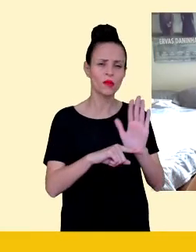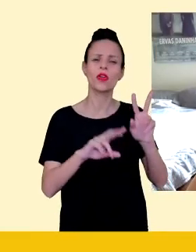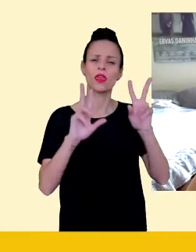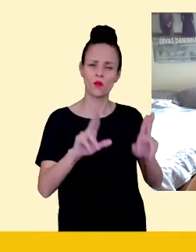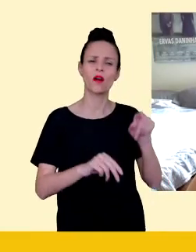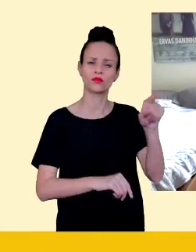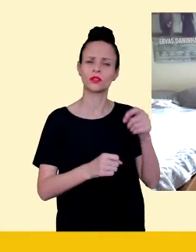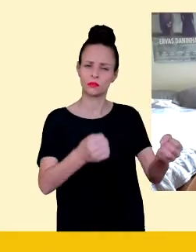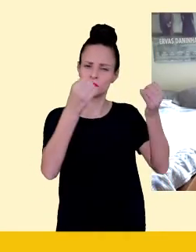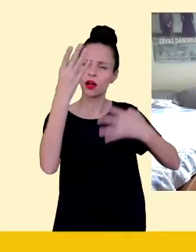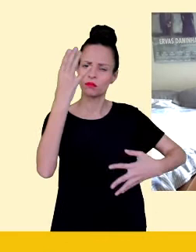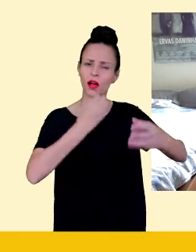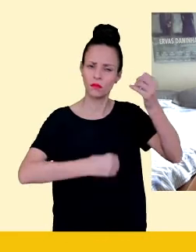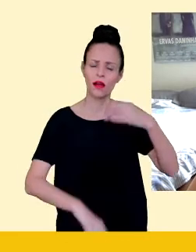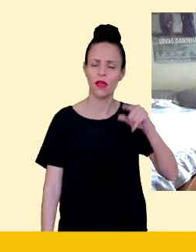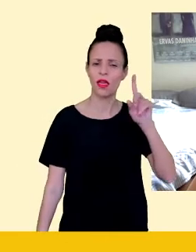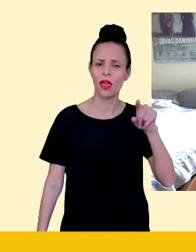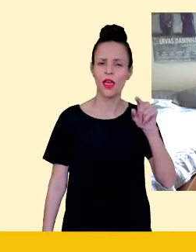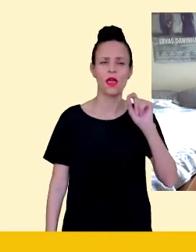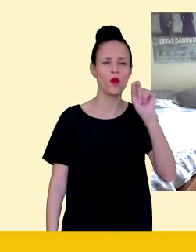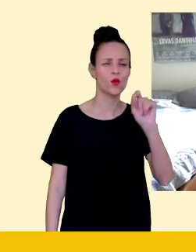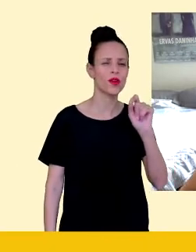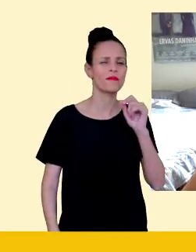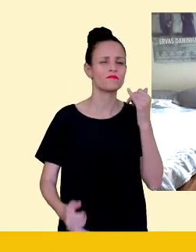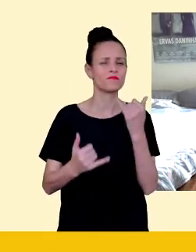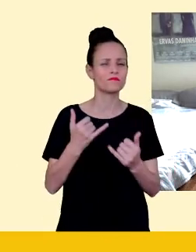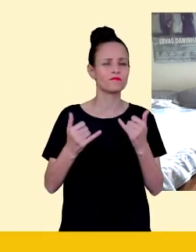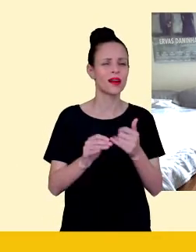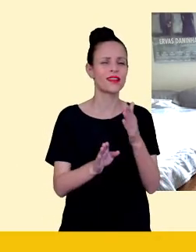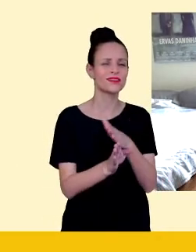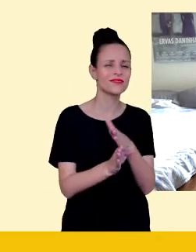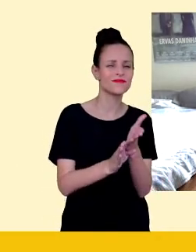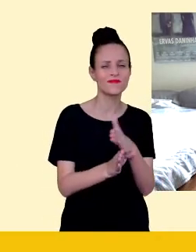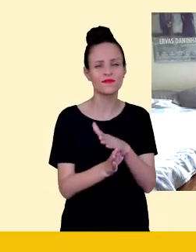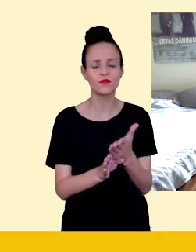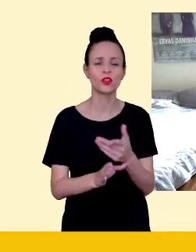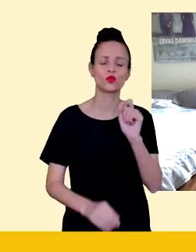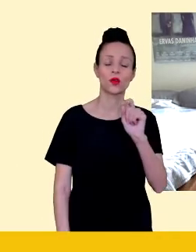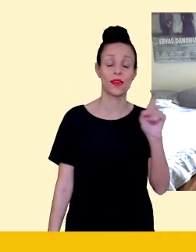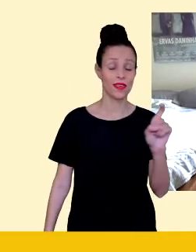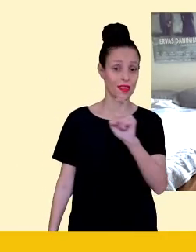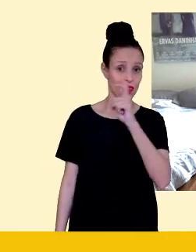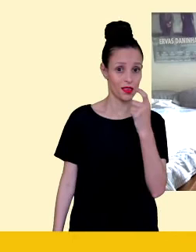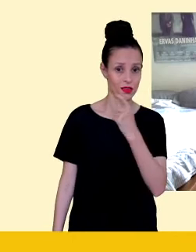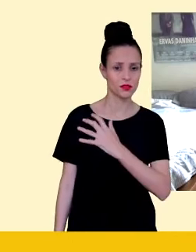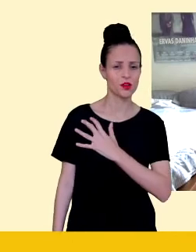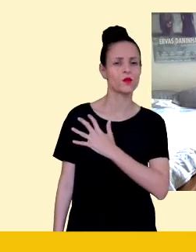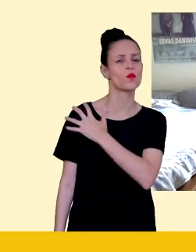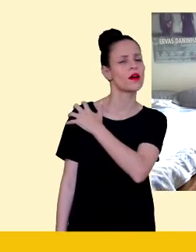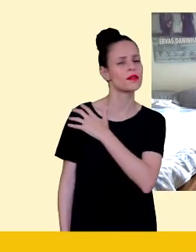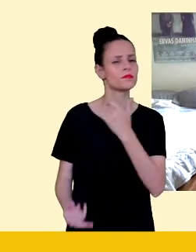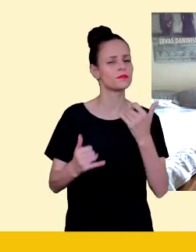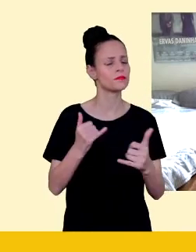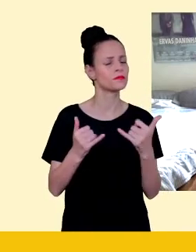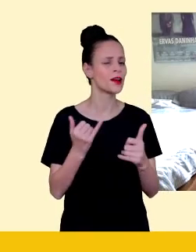é muito o que o senhor acaba de contar e explicar melhor ainda, né? Que é dessa ambivalência com